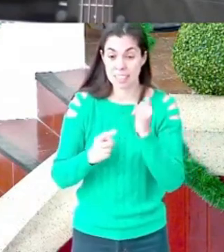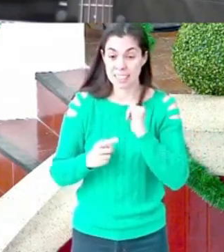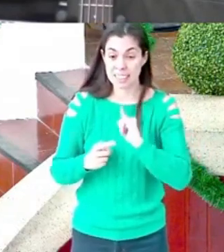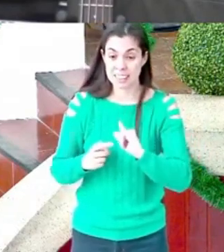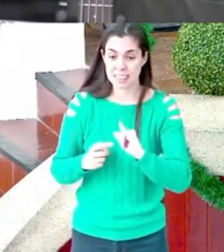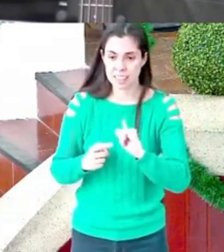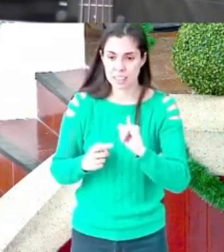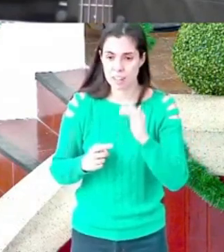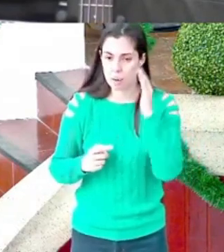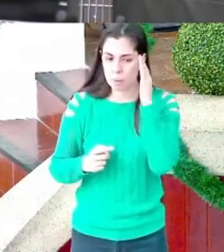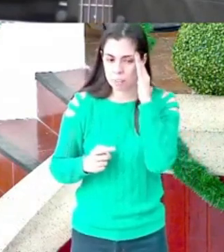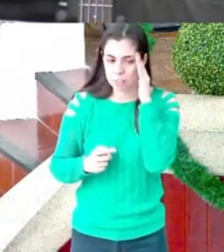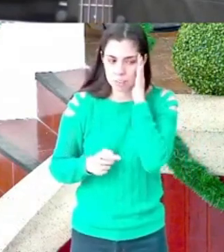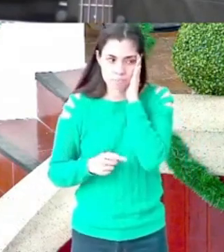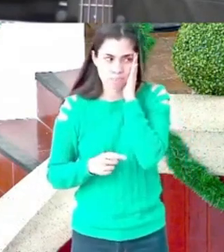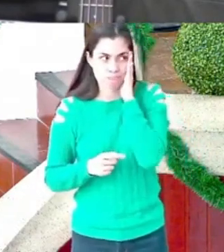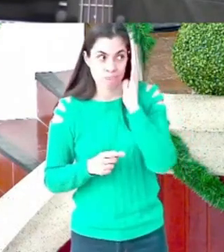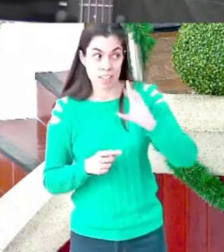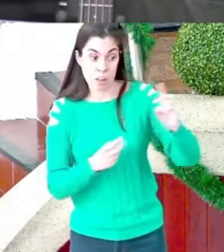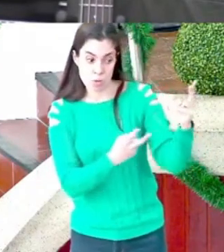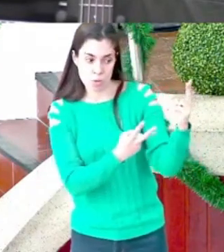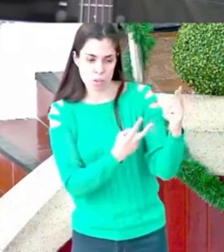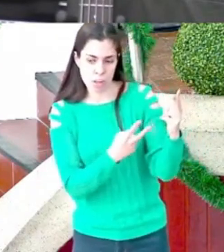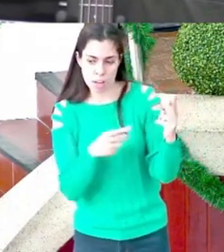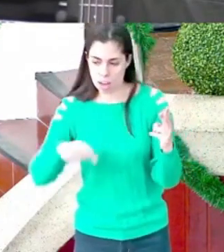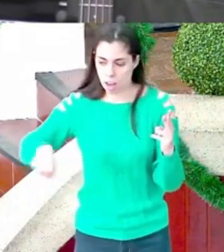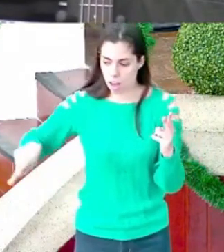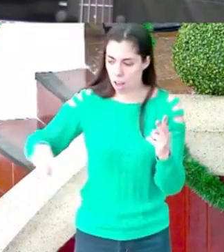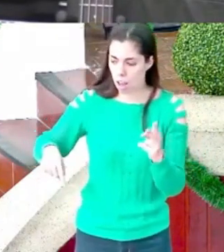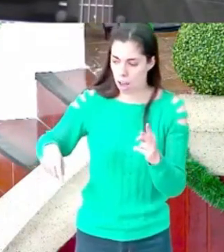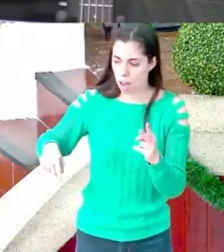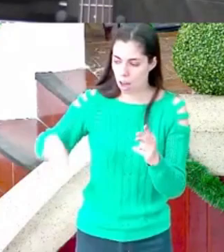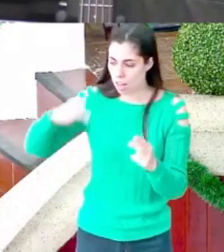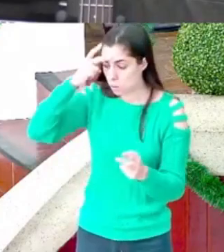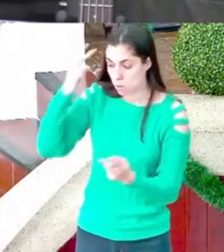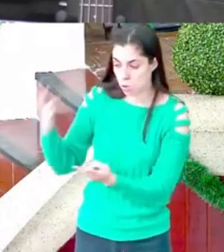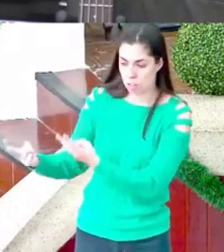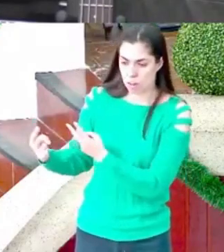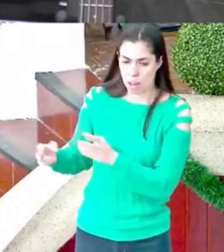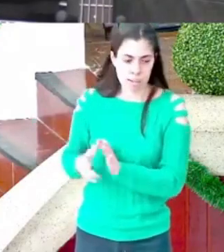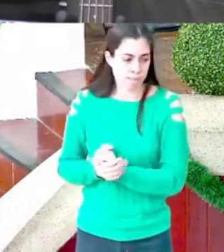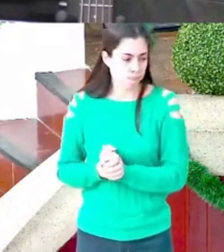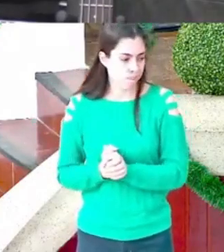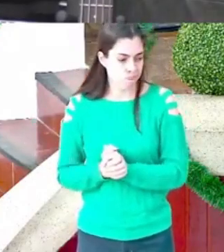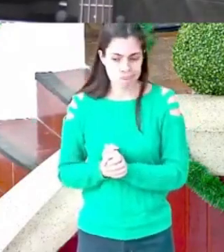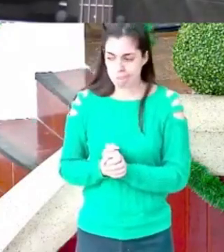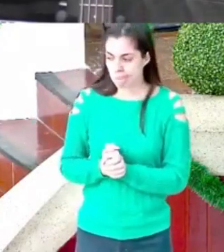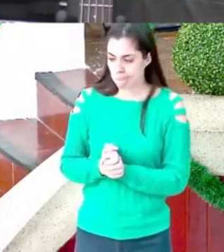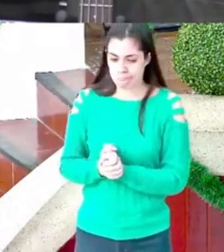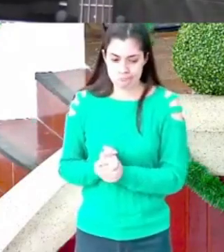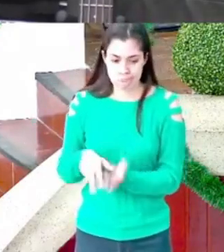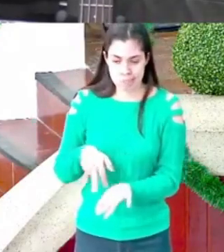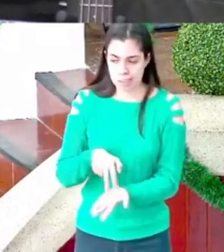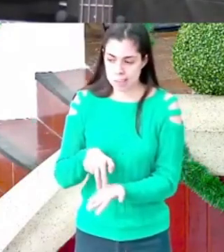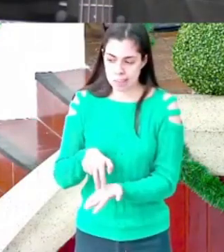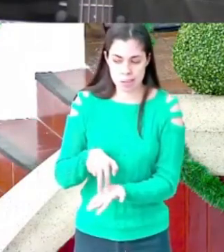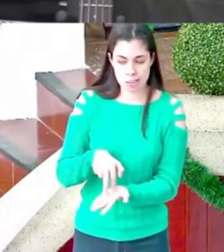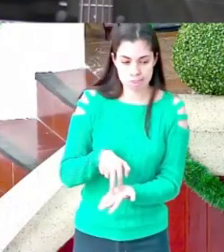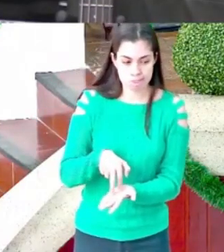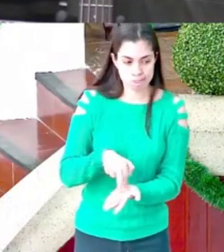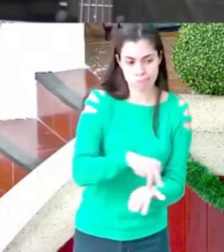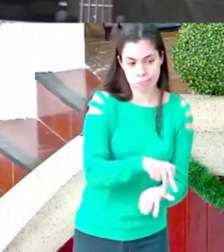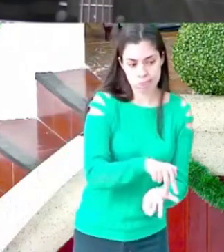suas vidas. Eles procuravam viver a vida como se estivessem continuamente, em